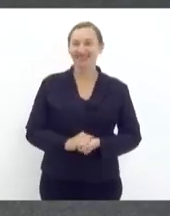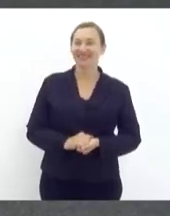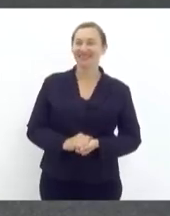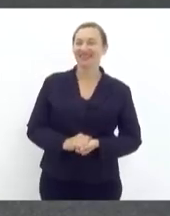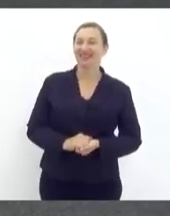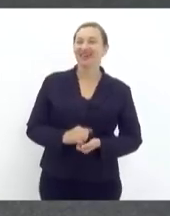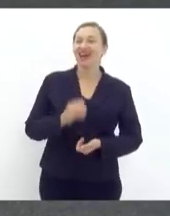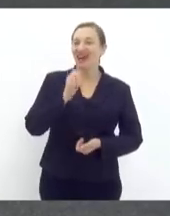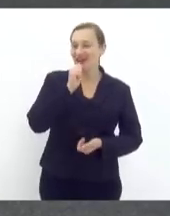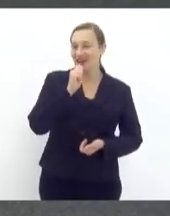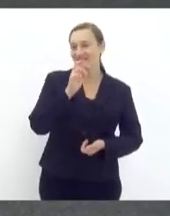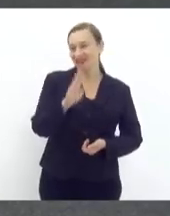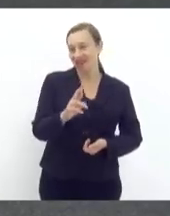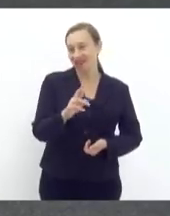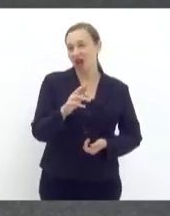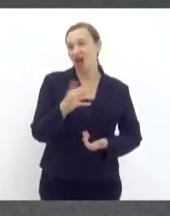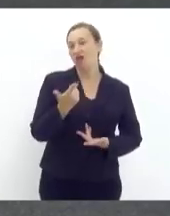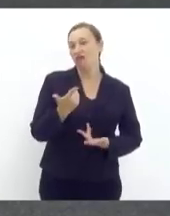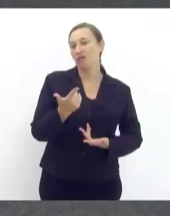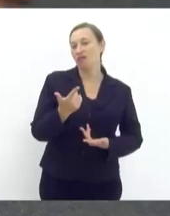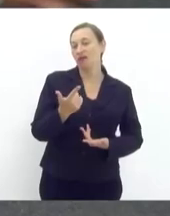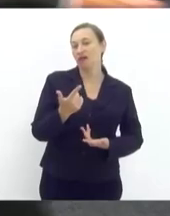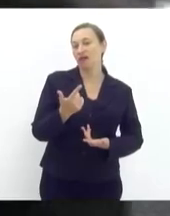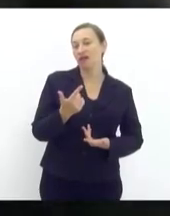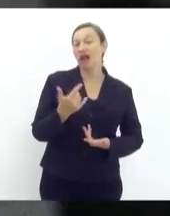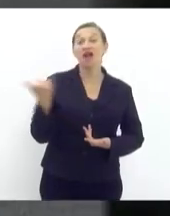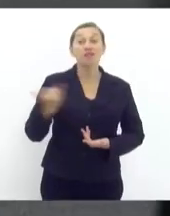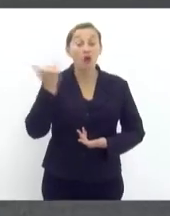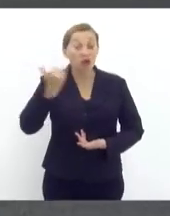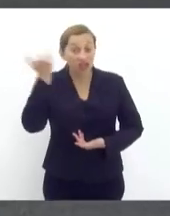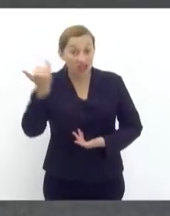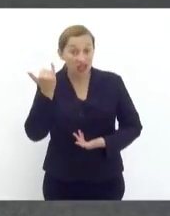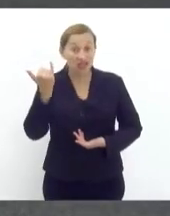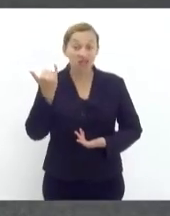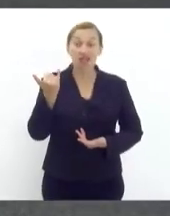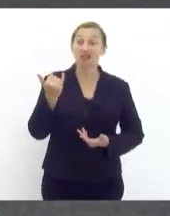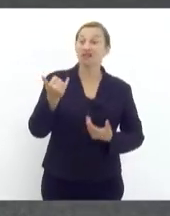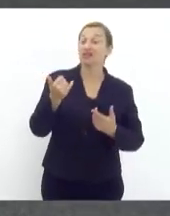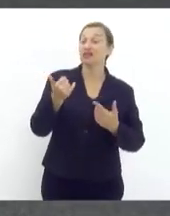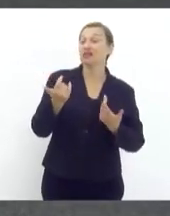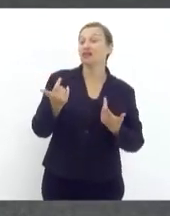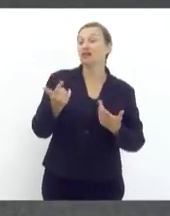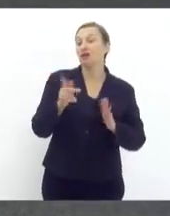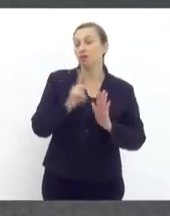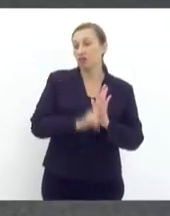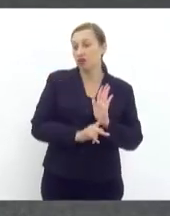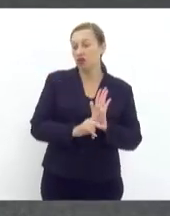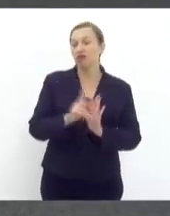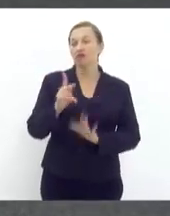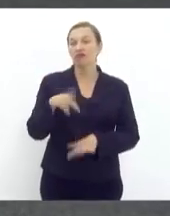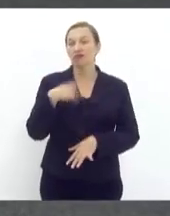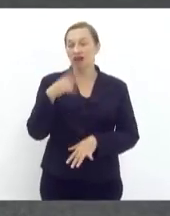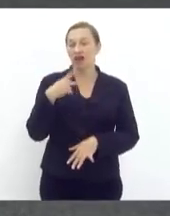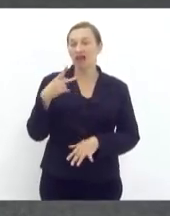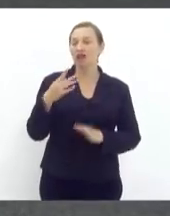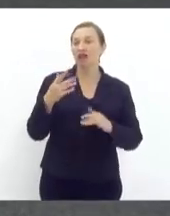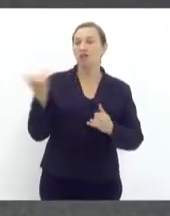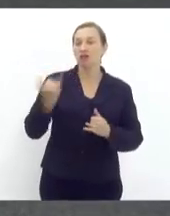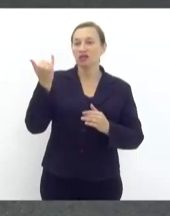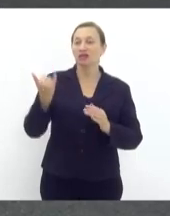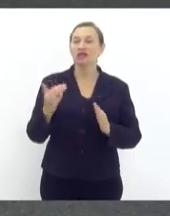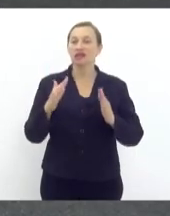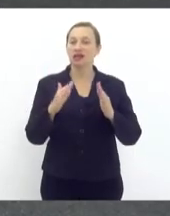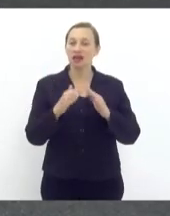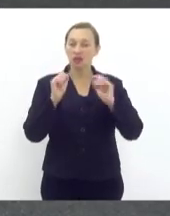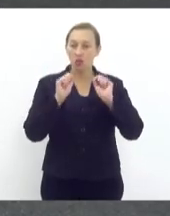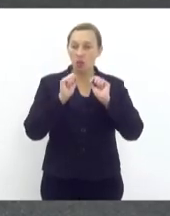com o Rodrigo Amorim pela compreensão da importância multipla desse projeto bem falado Presidente Bacelar é importante que essa casa tenha